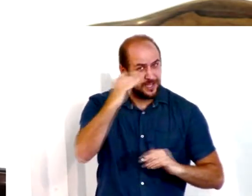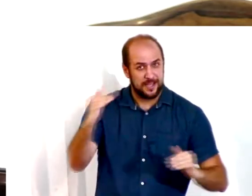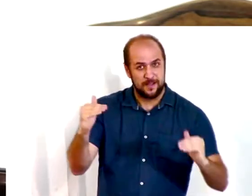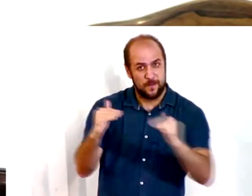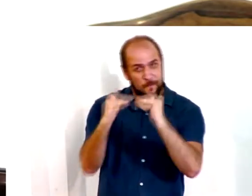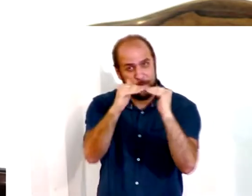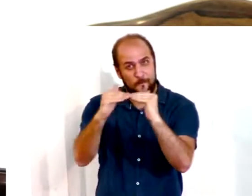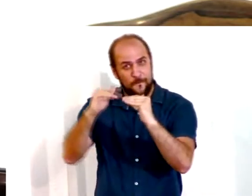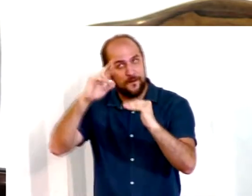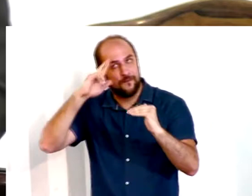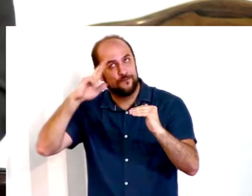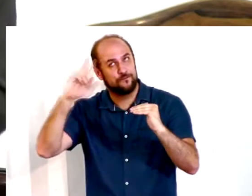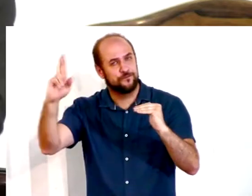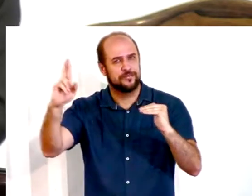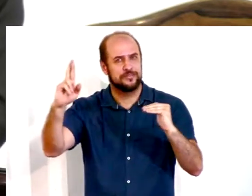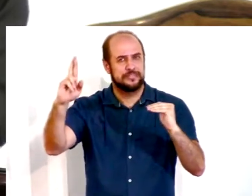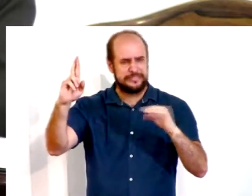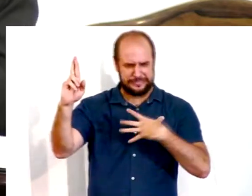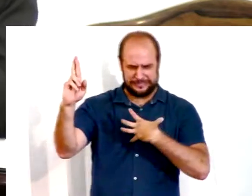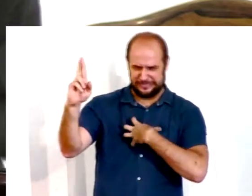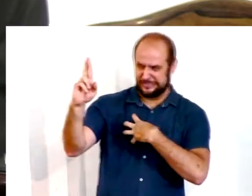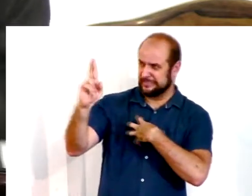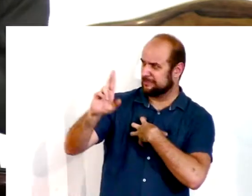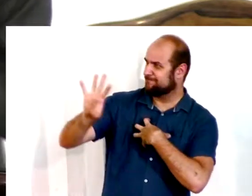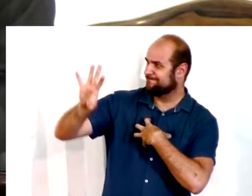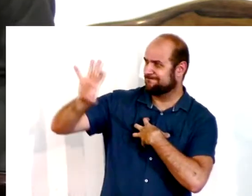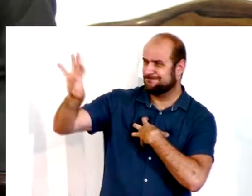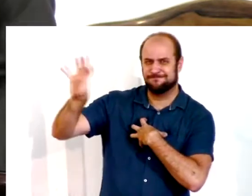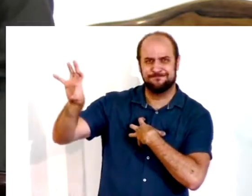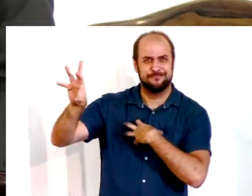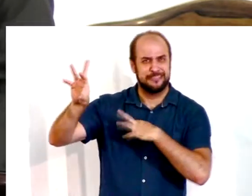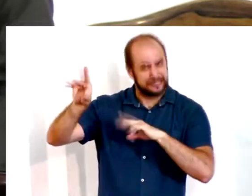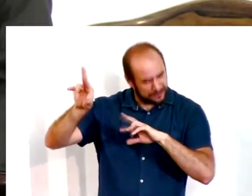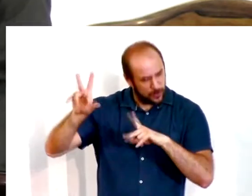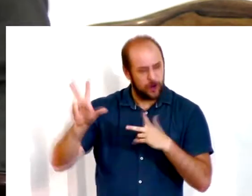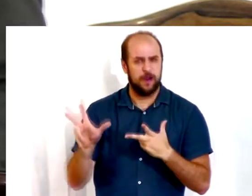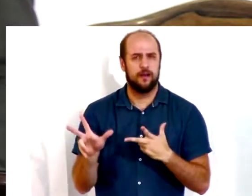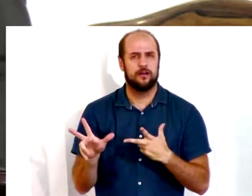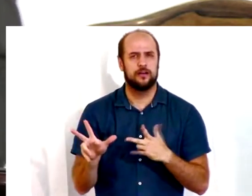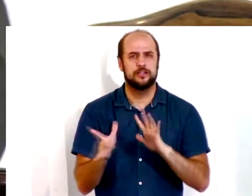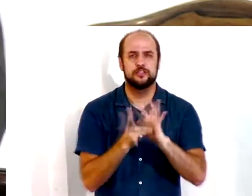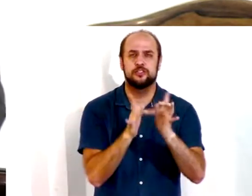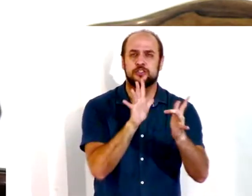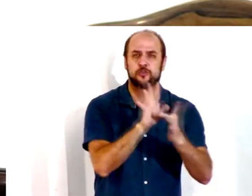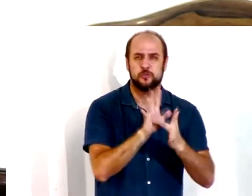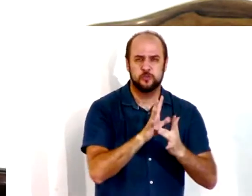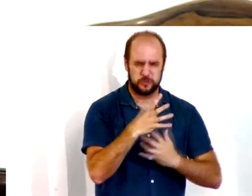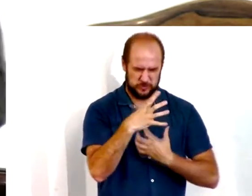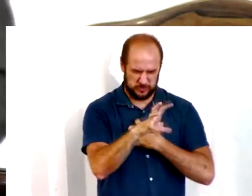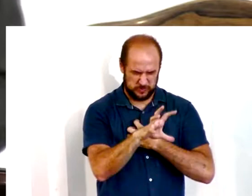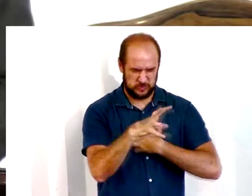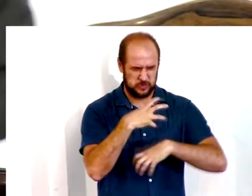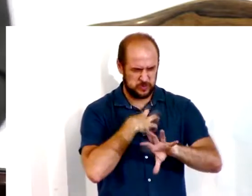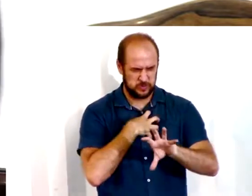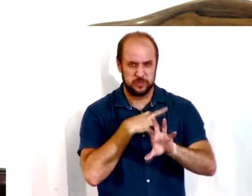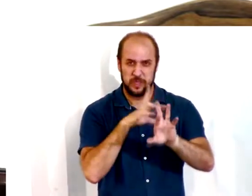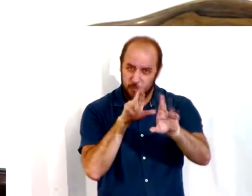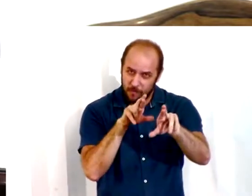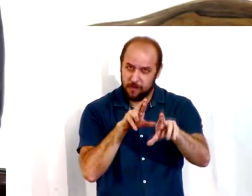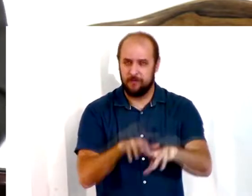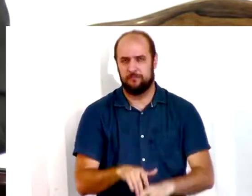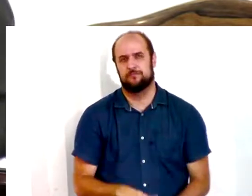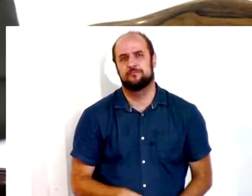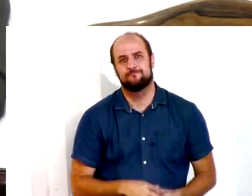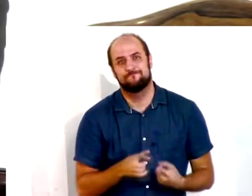Senhor. Possam ter o mesmo sentimento como Cristo também teve. Mas para que essa